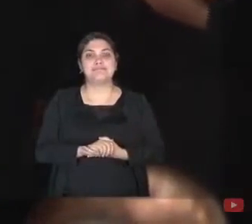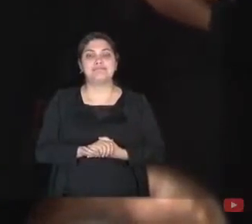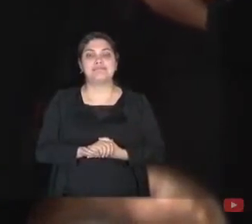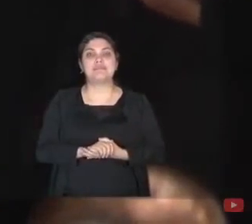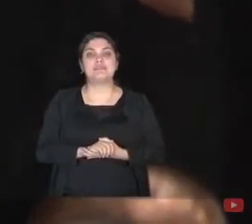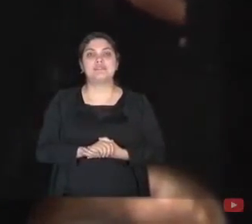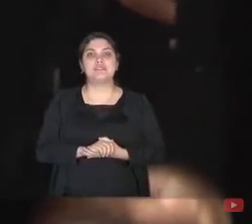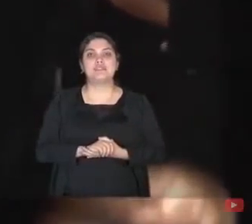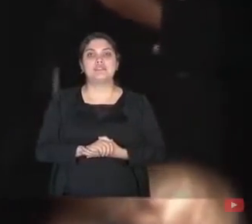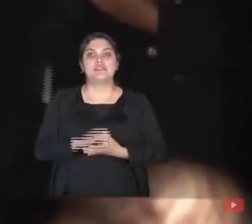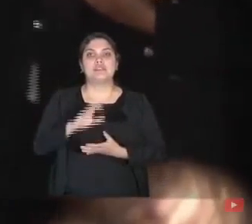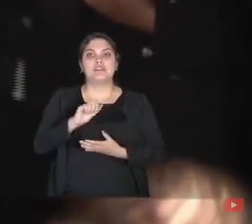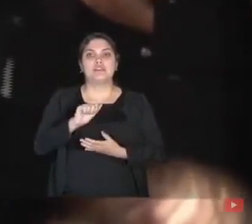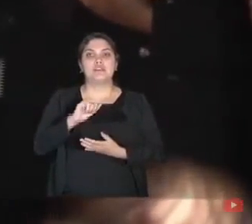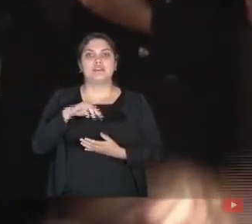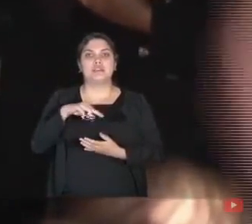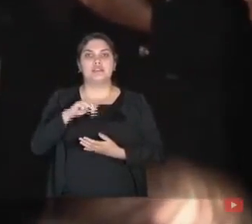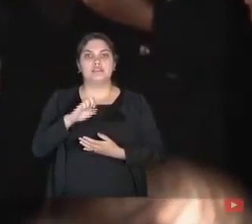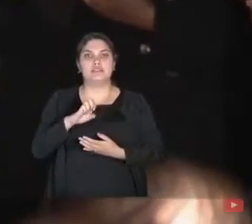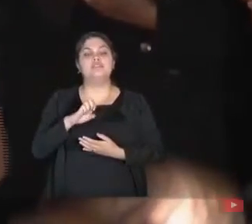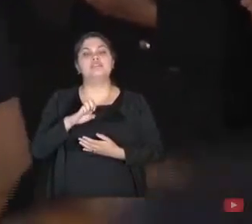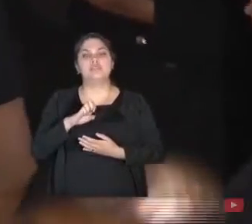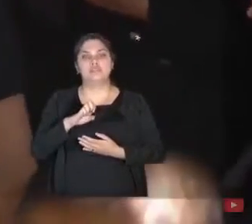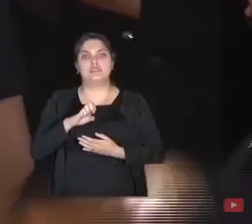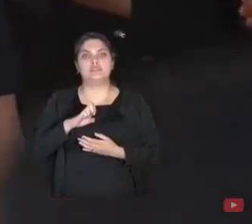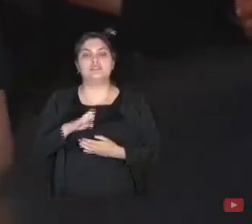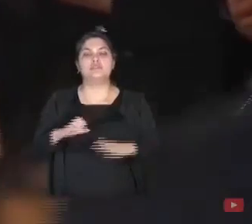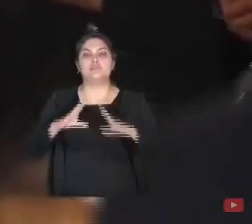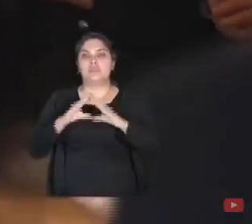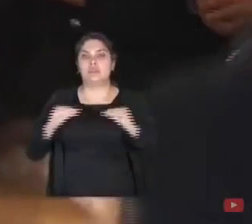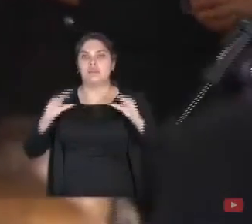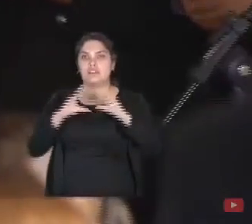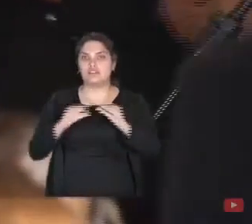Repórter Caian Messina, da TV Bandeirantes.